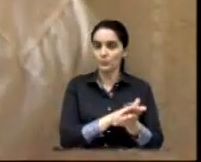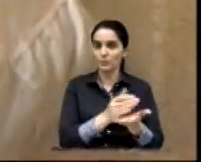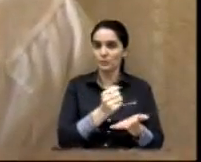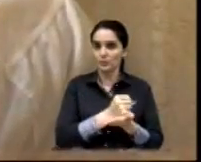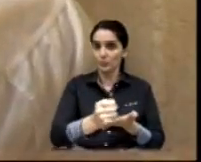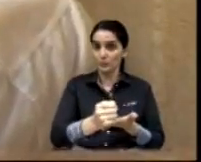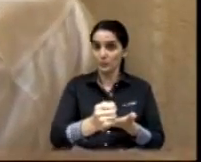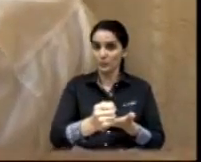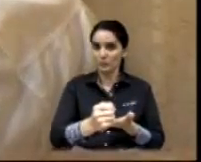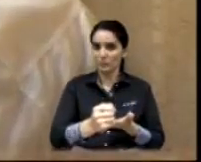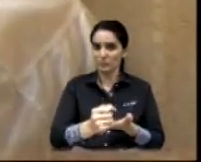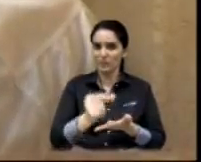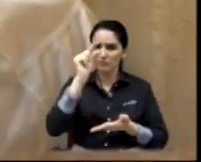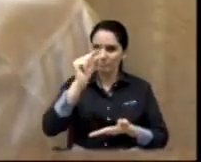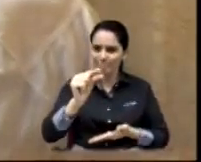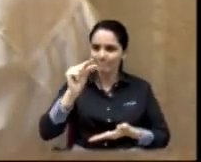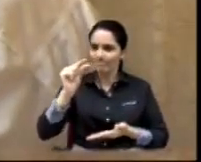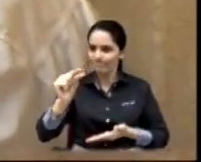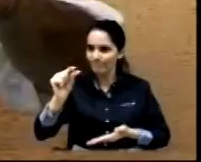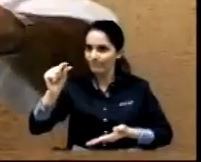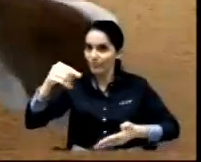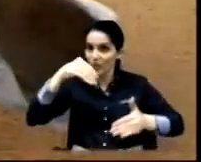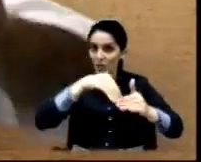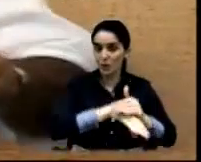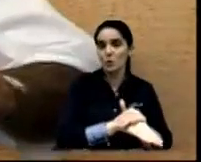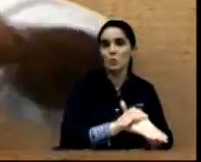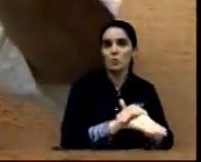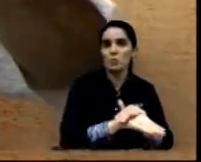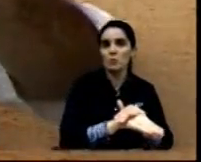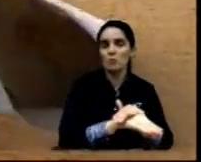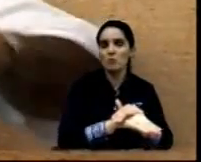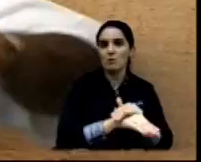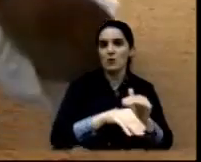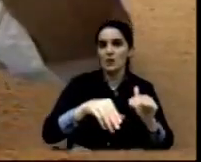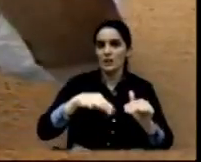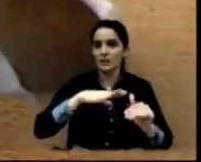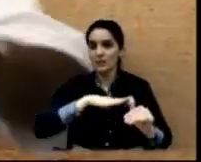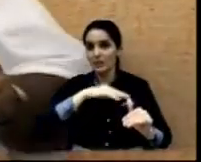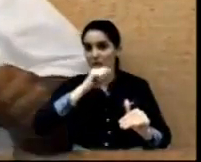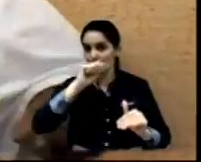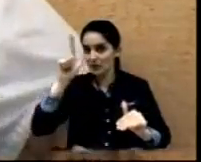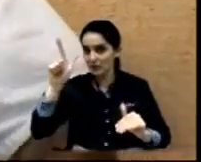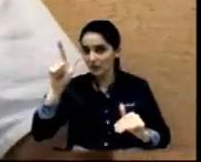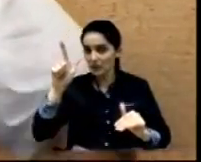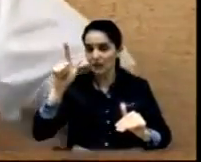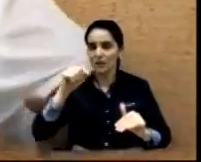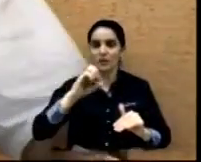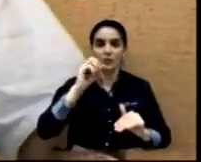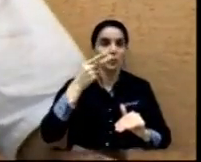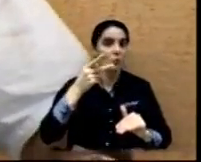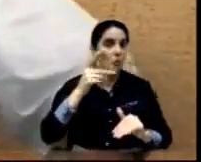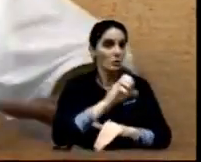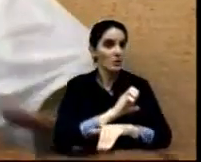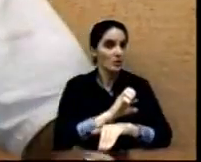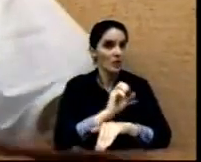Cada centavo que entrou no cofre público deste município, ou deste estado, ou deste país,